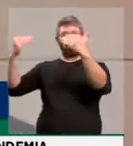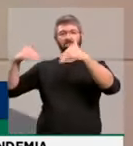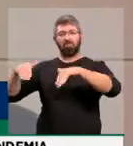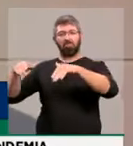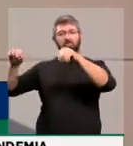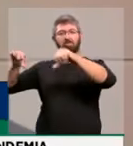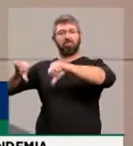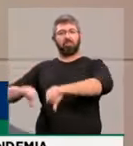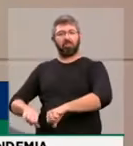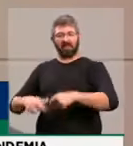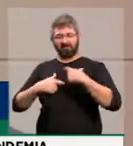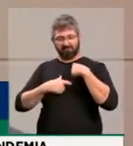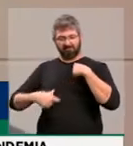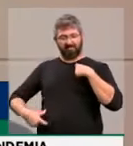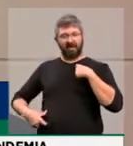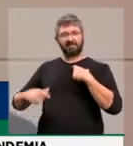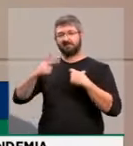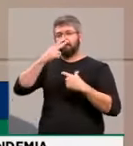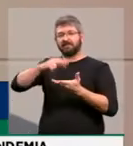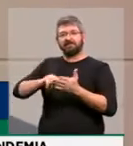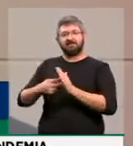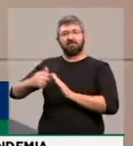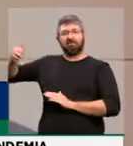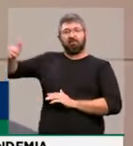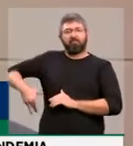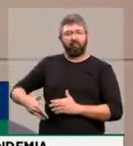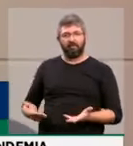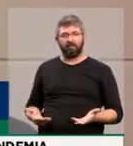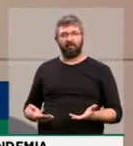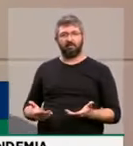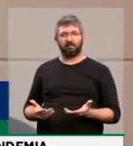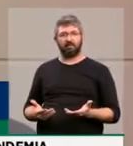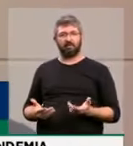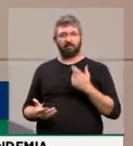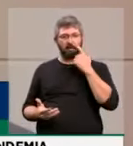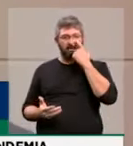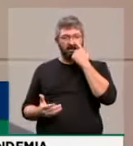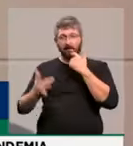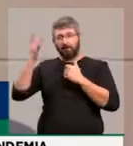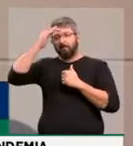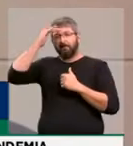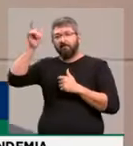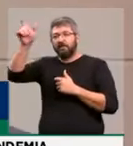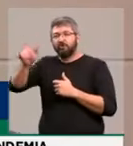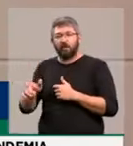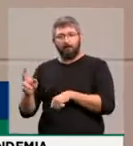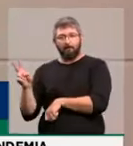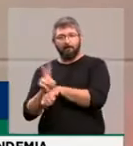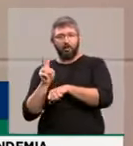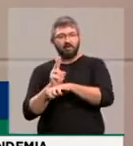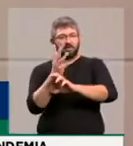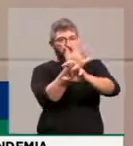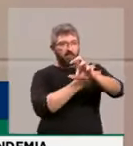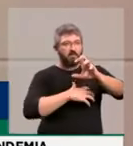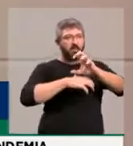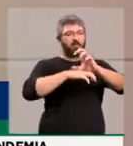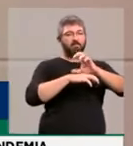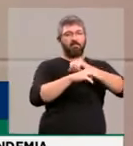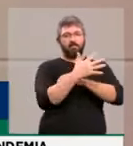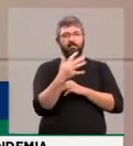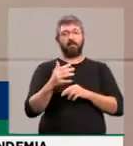presidência, a faixa da presidência, ao seu tamanho minúsculo, não é? Alguém que destruiu a proteção ambiental através